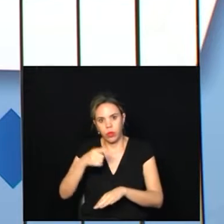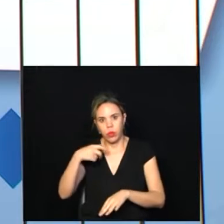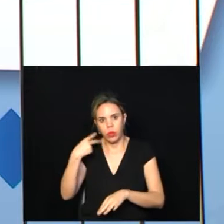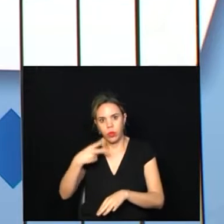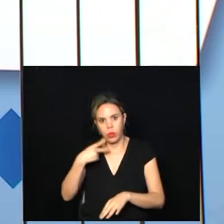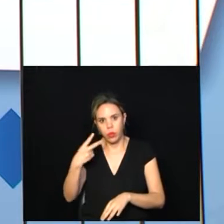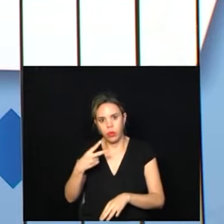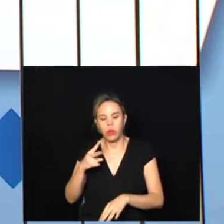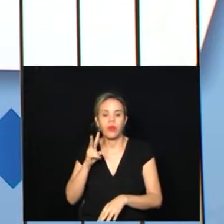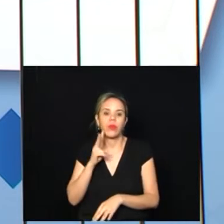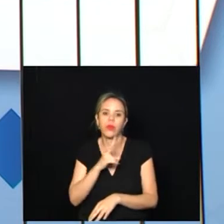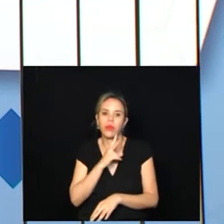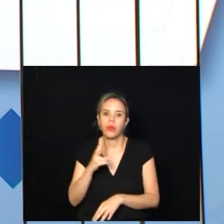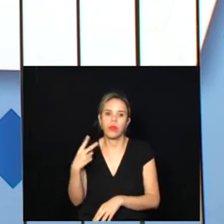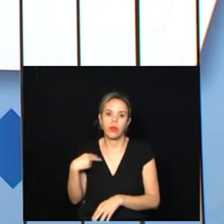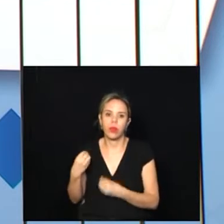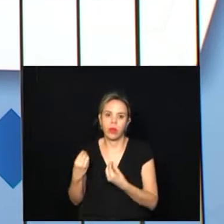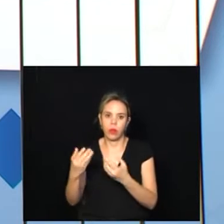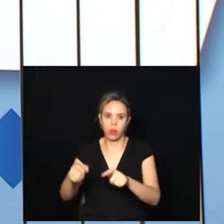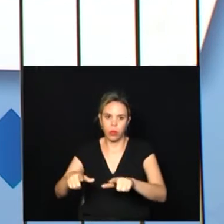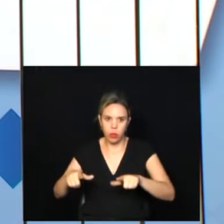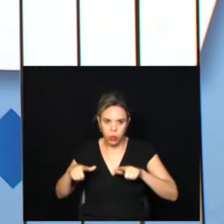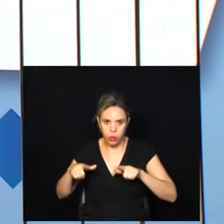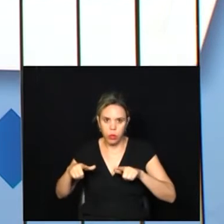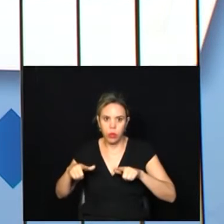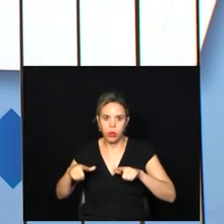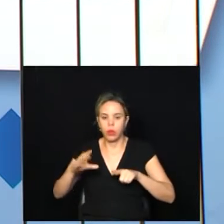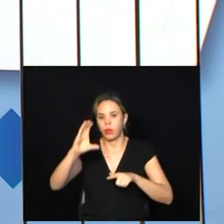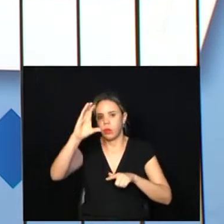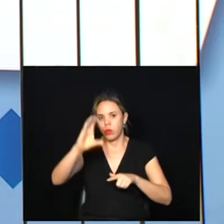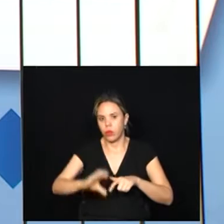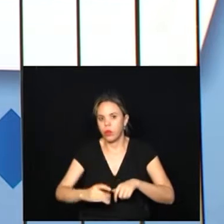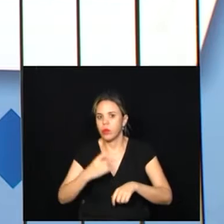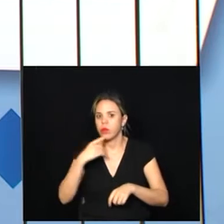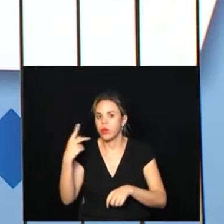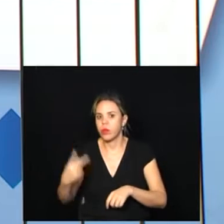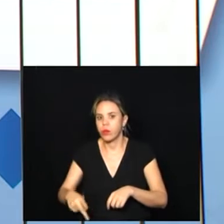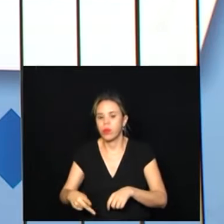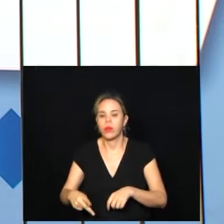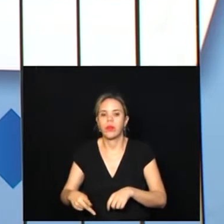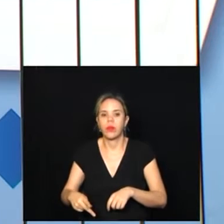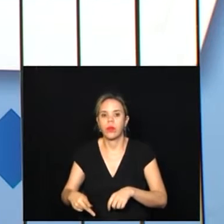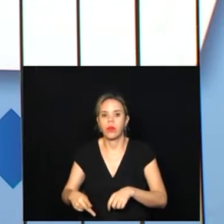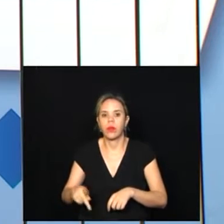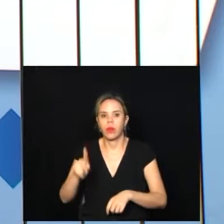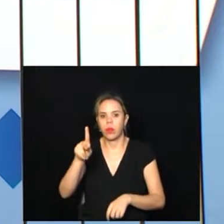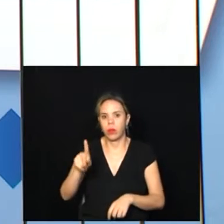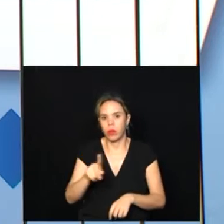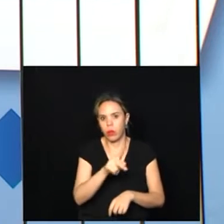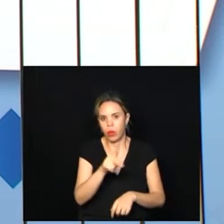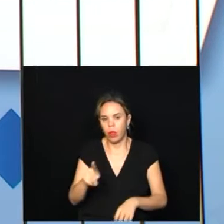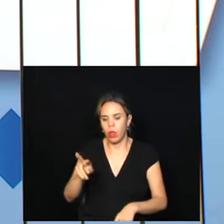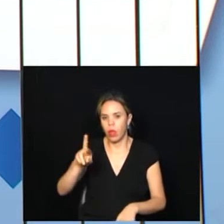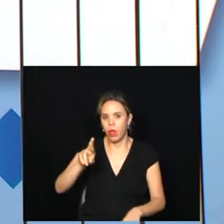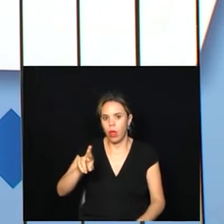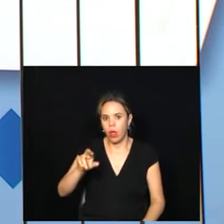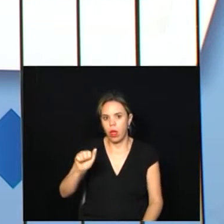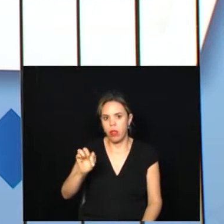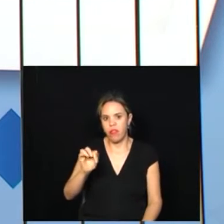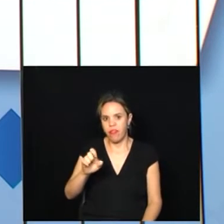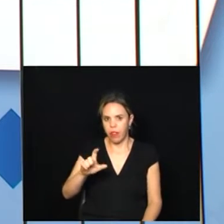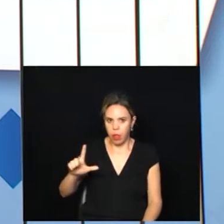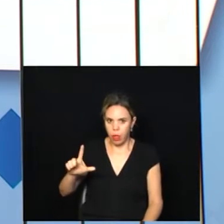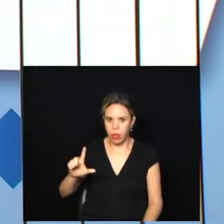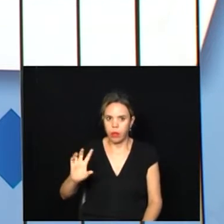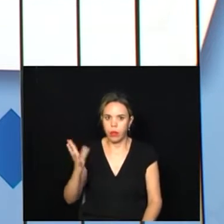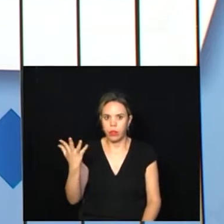ex-vereador Vinícius Gratti para entrega do título de cidadão campineiro ao padre Rafael Capelato. Vai